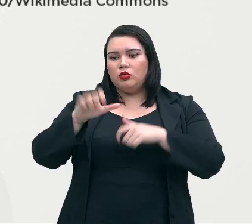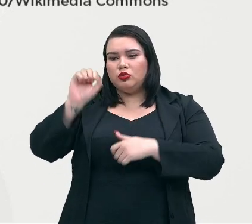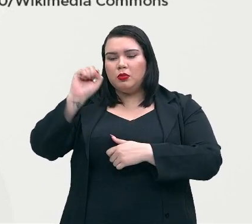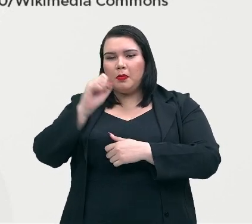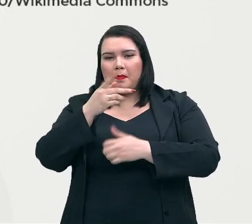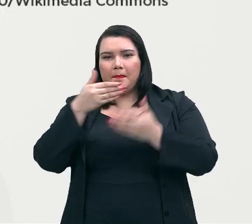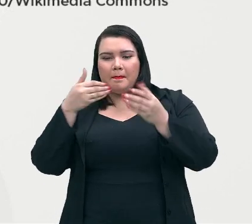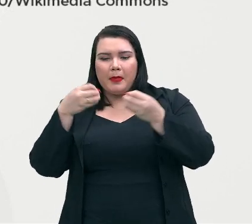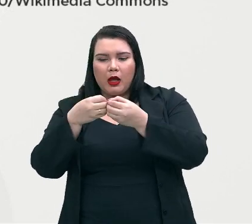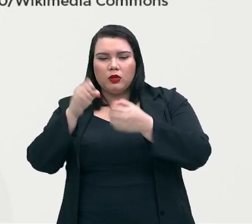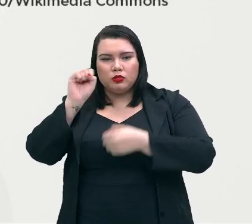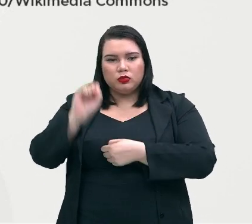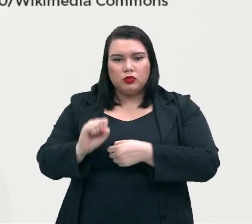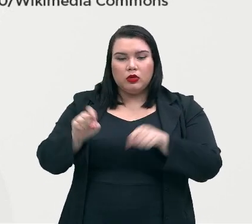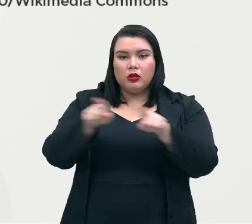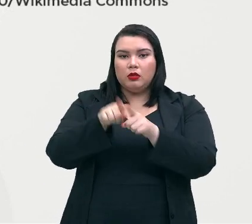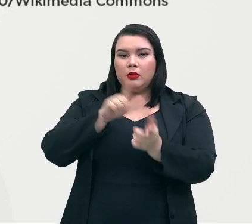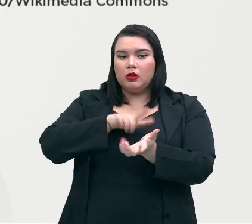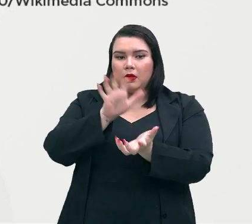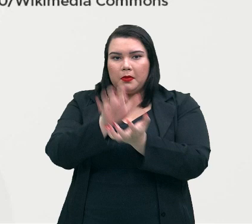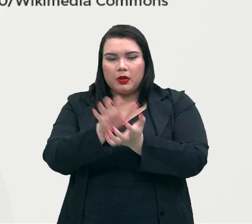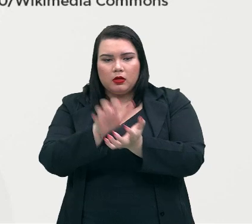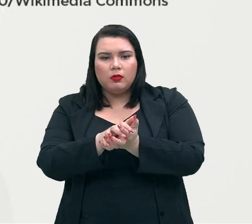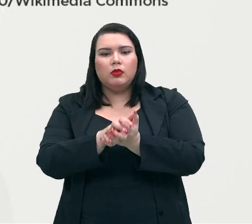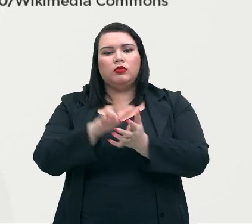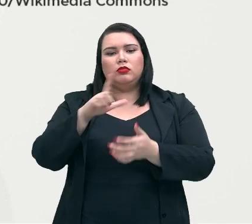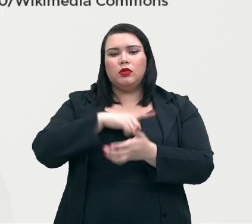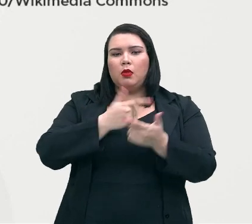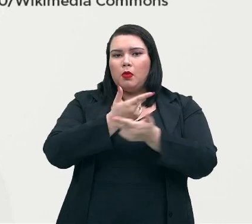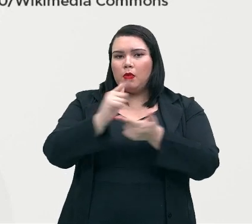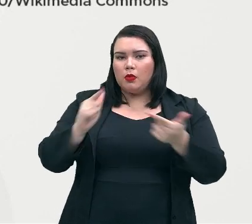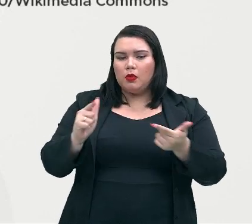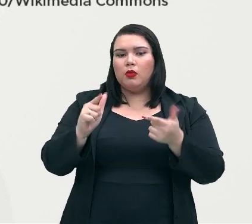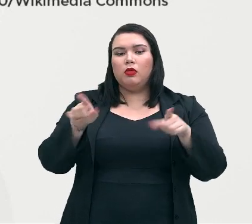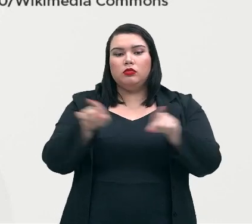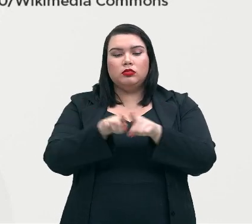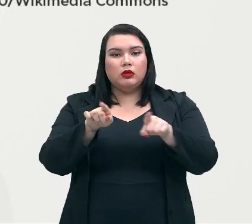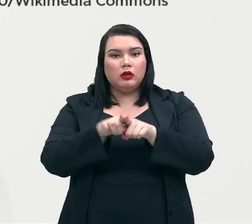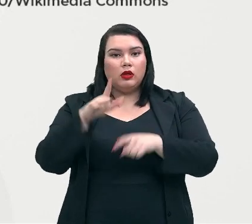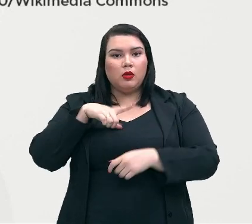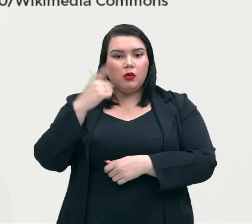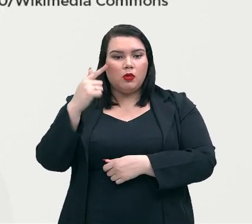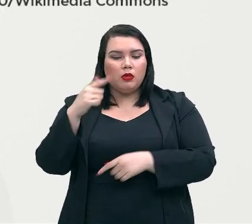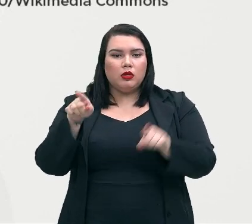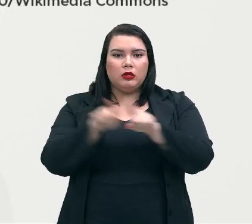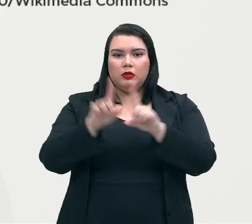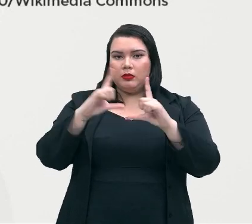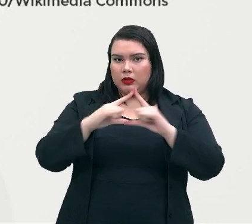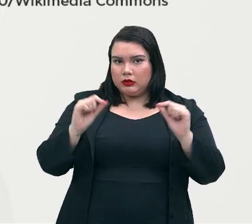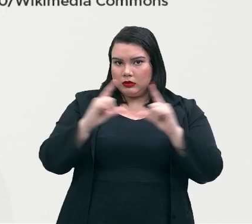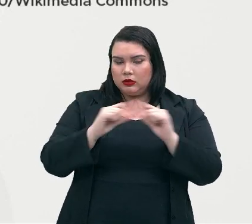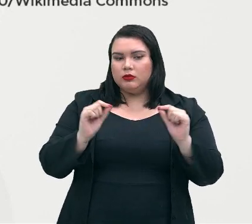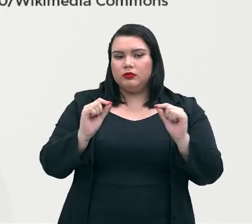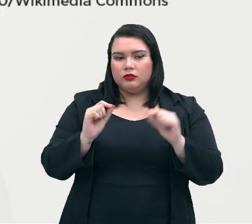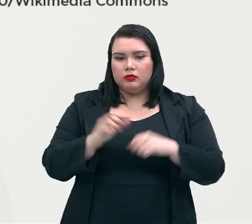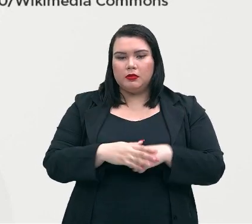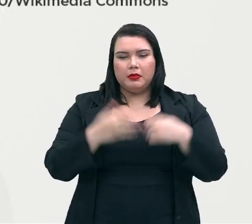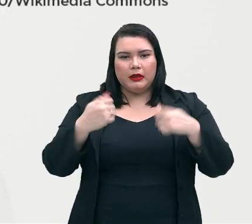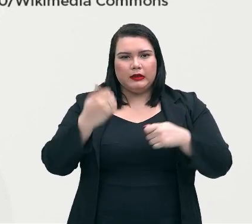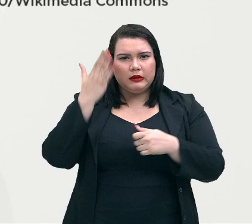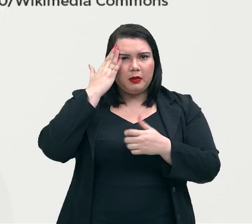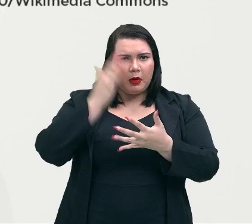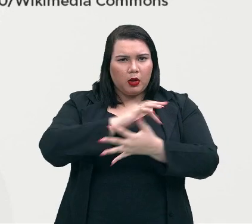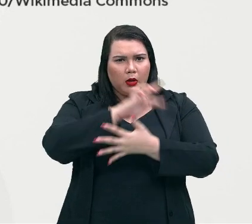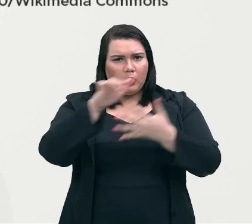sudeste. Também teremos Pernambuco, Alagoas, Sergipe, Goiás e o Distrito Federal. Professora, eu tenho que saber todos